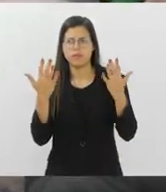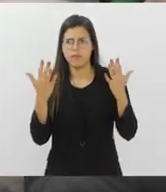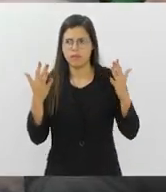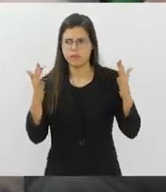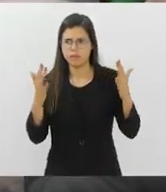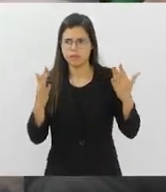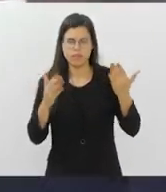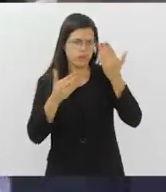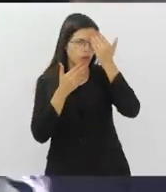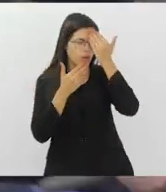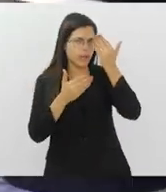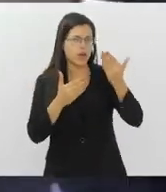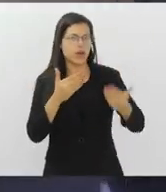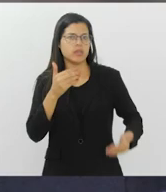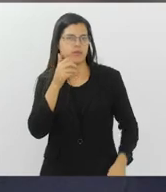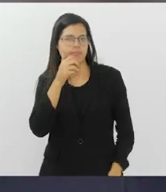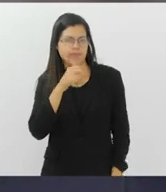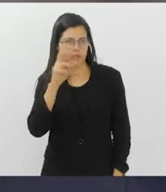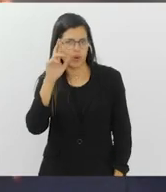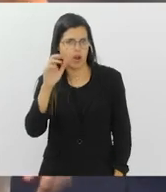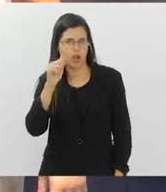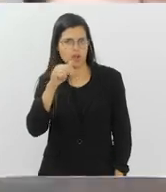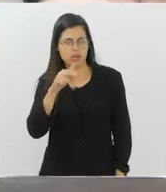Muito obrigado, senhora Ana.